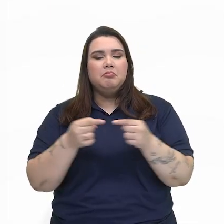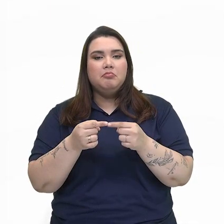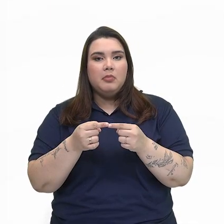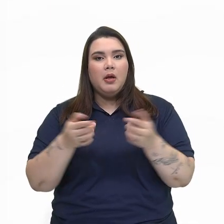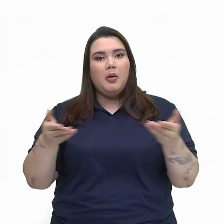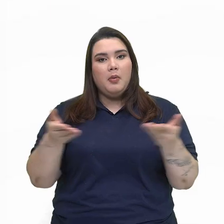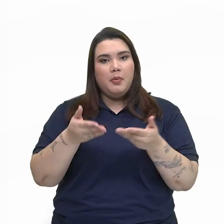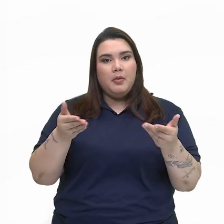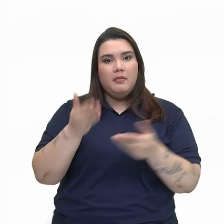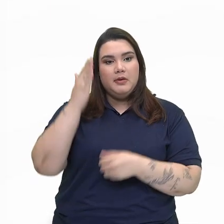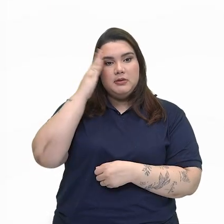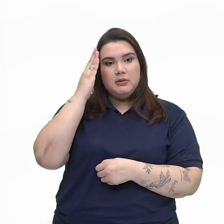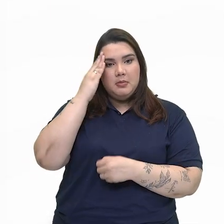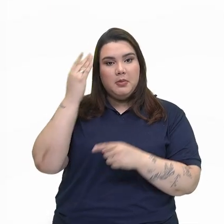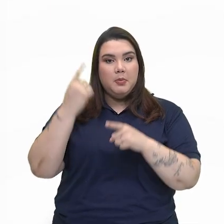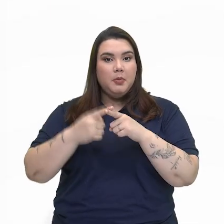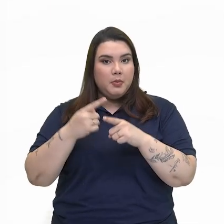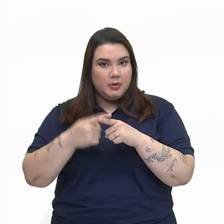saber o porquê.